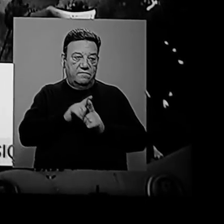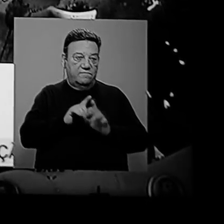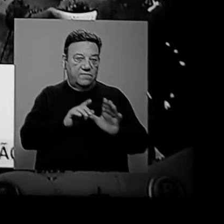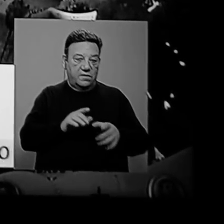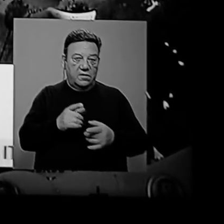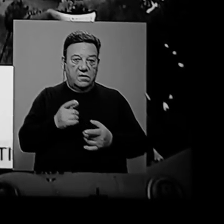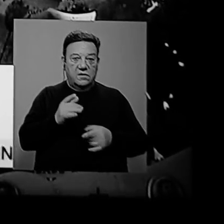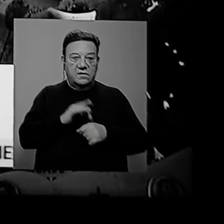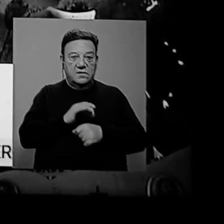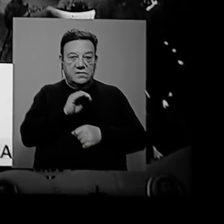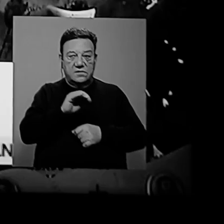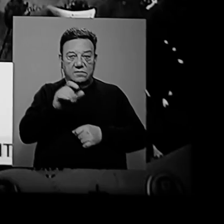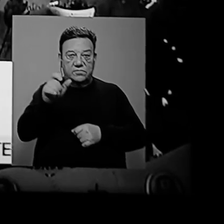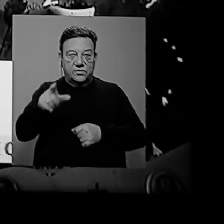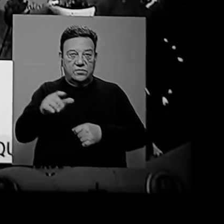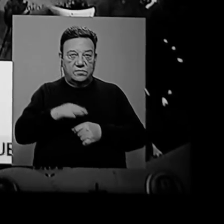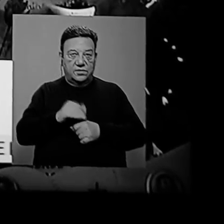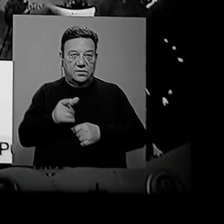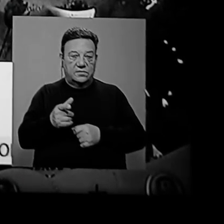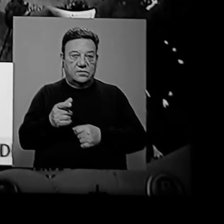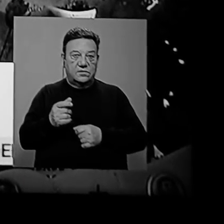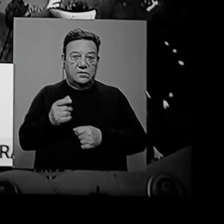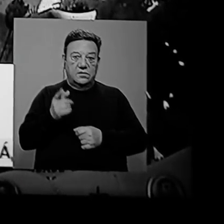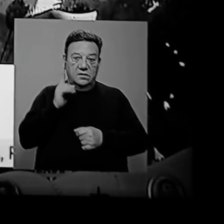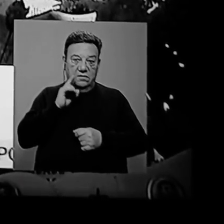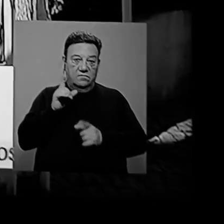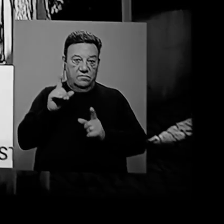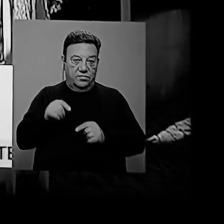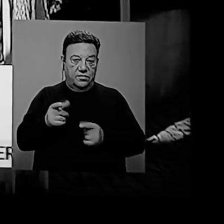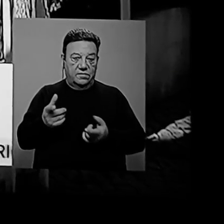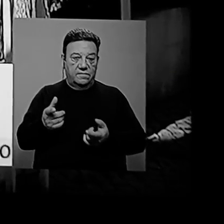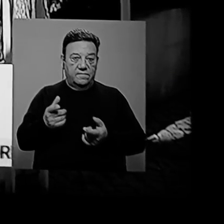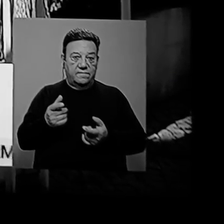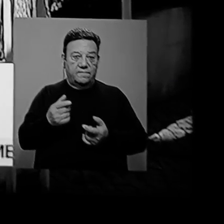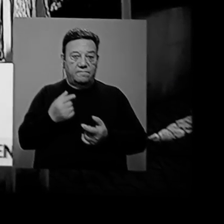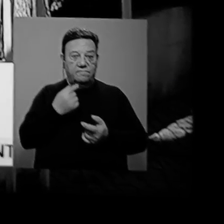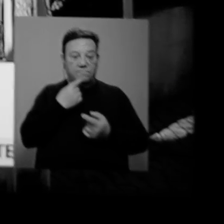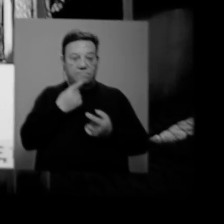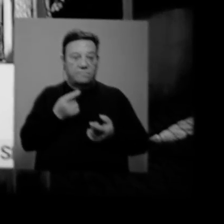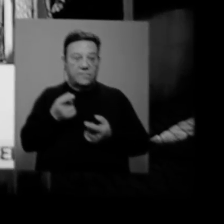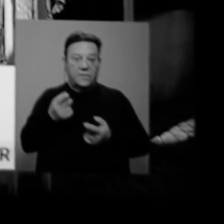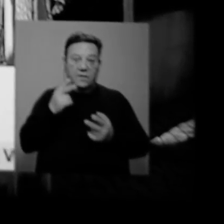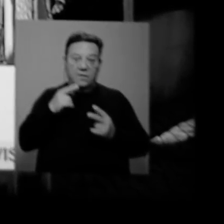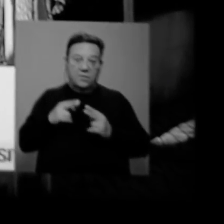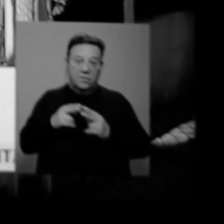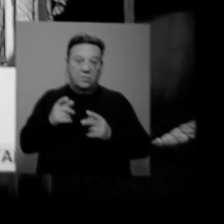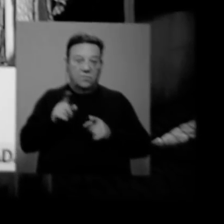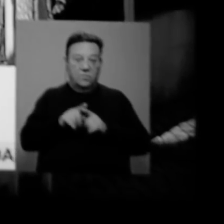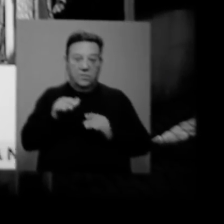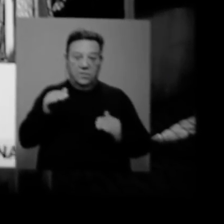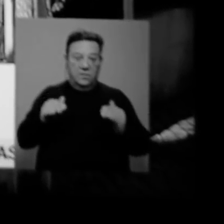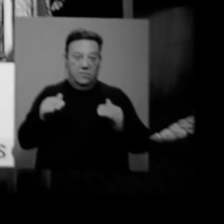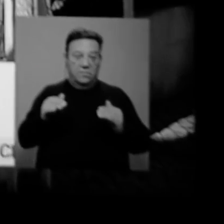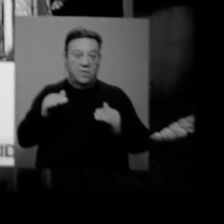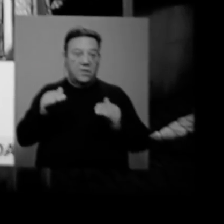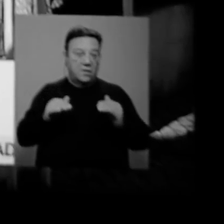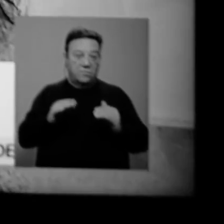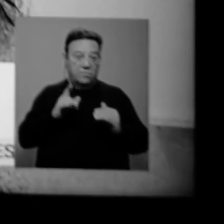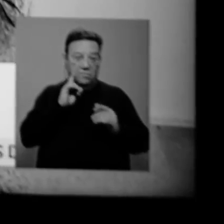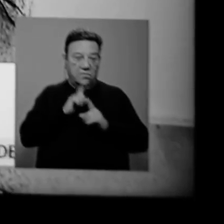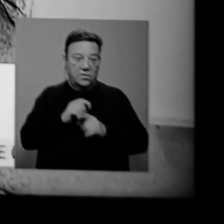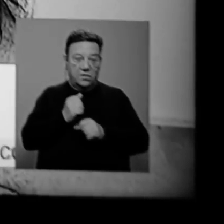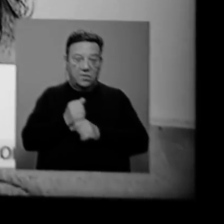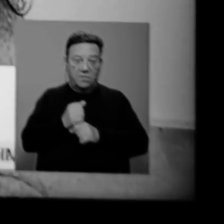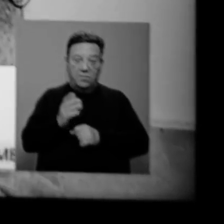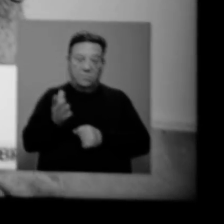e sensibilizamos as pessoas para isso mesmo. O importante é, digamos, encontrar um equilíbrio. E o equilíbrio só é mantido por um